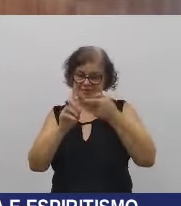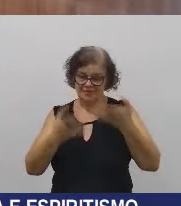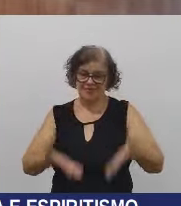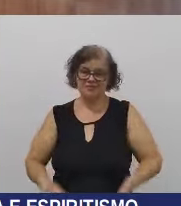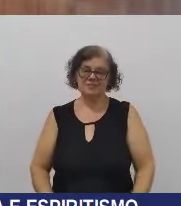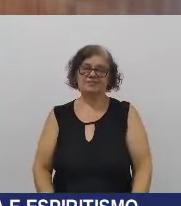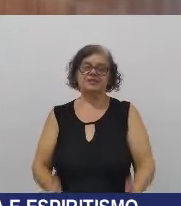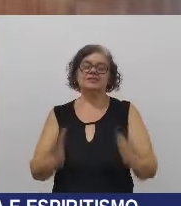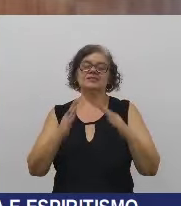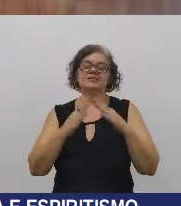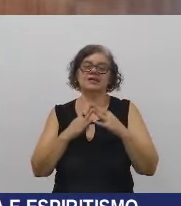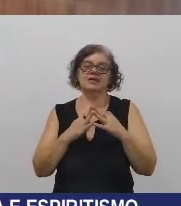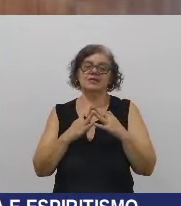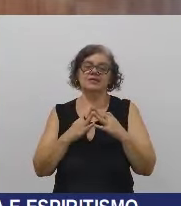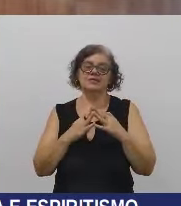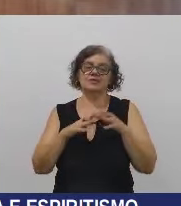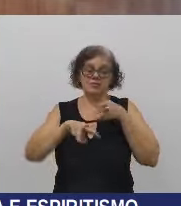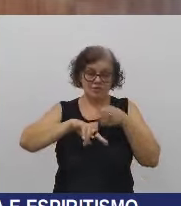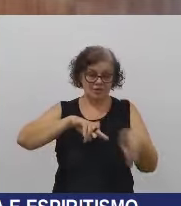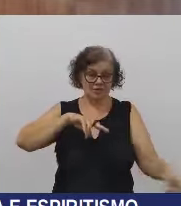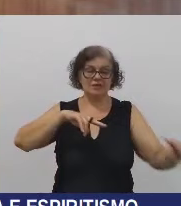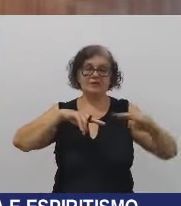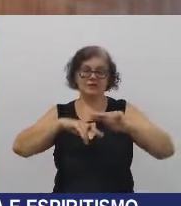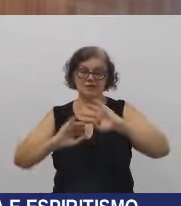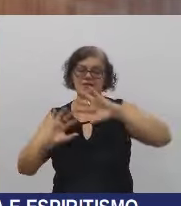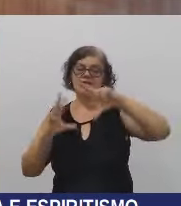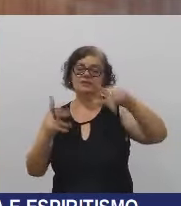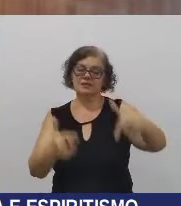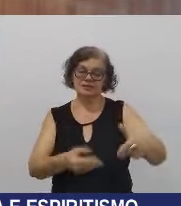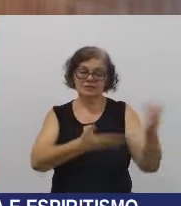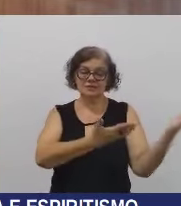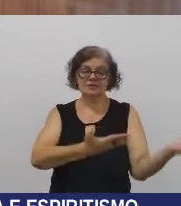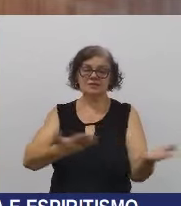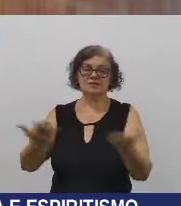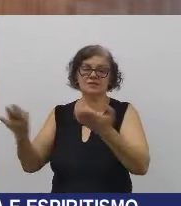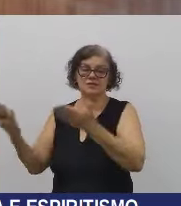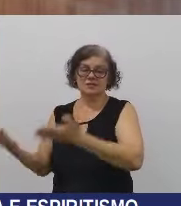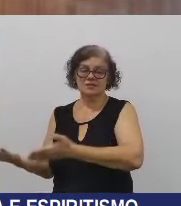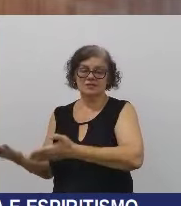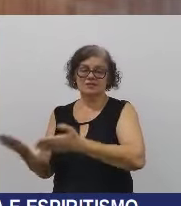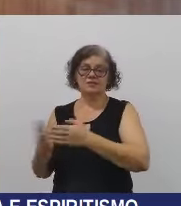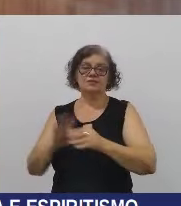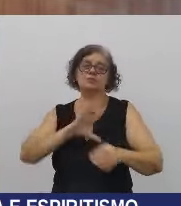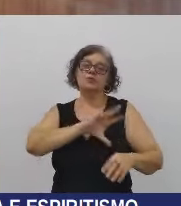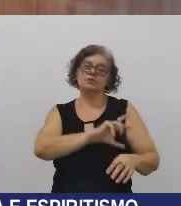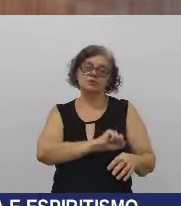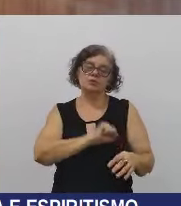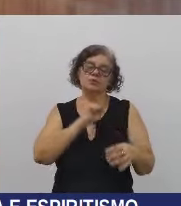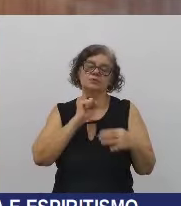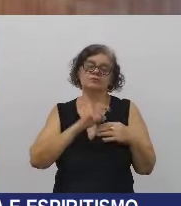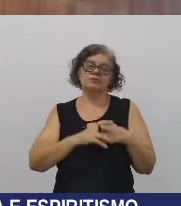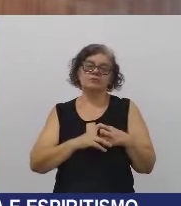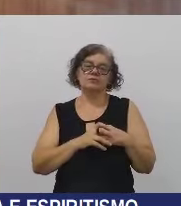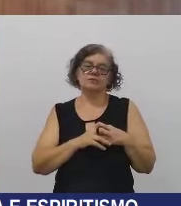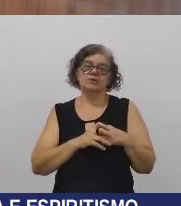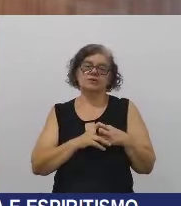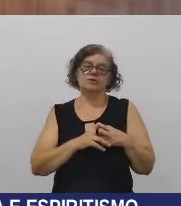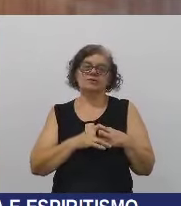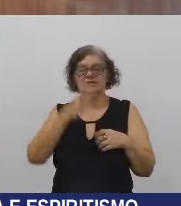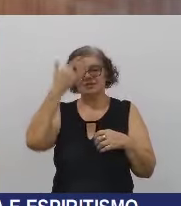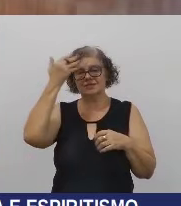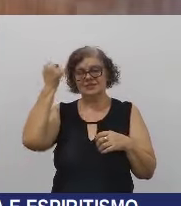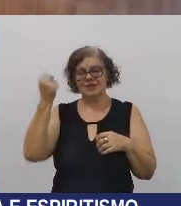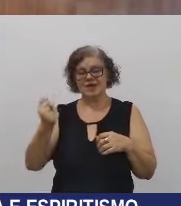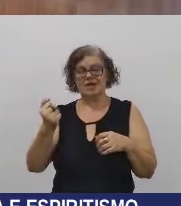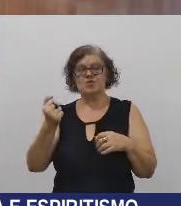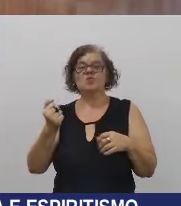chegando, reencarnando neste nosso planeta, sejam recebidos com muito amor e